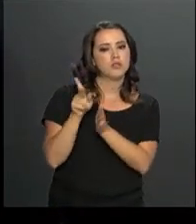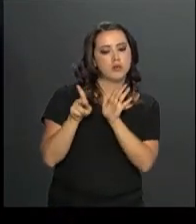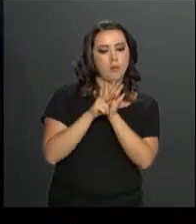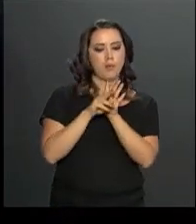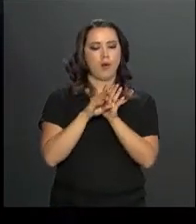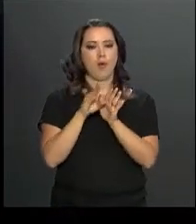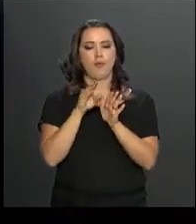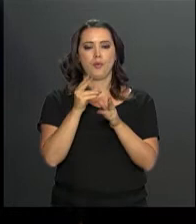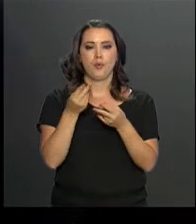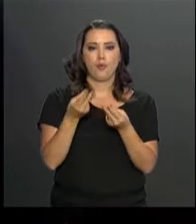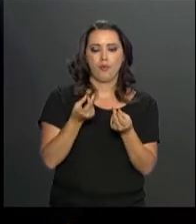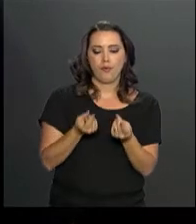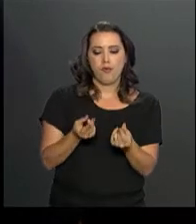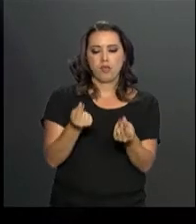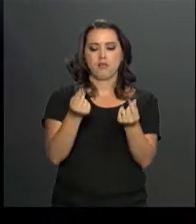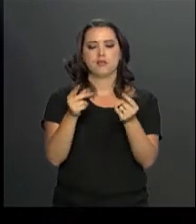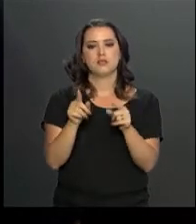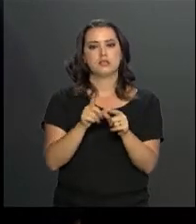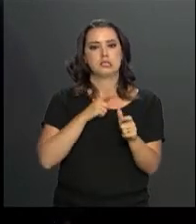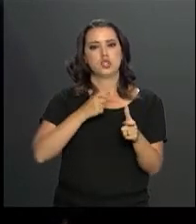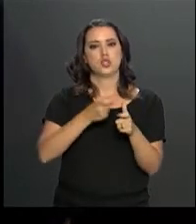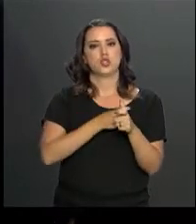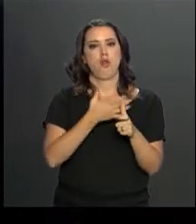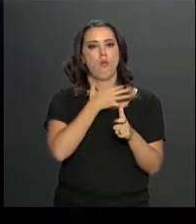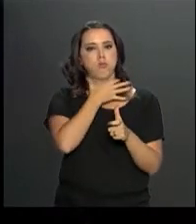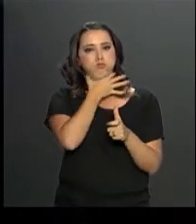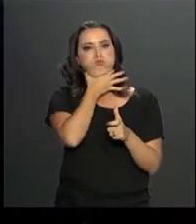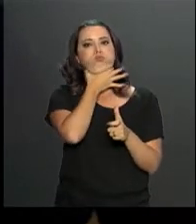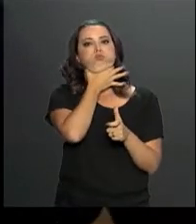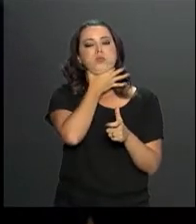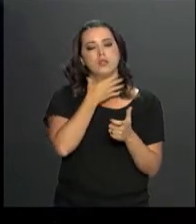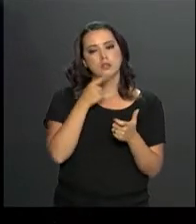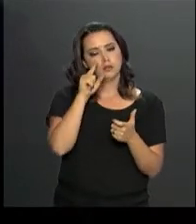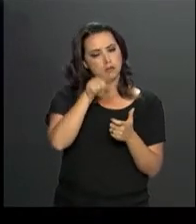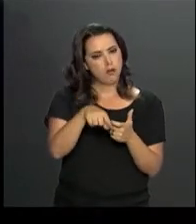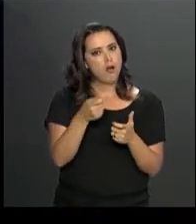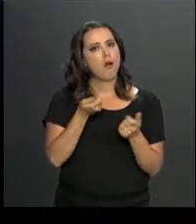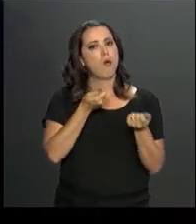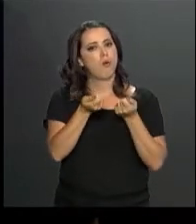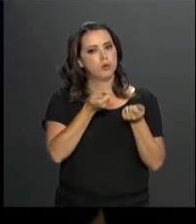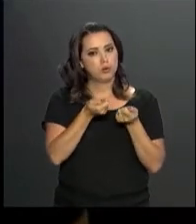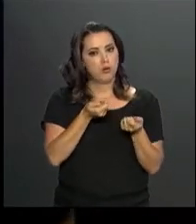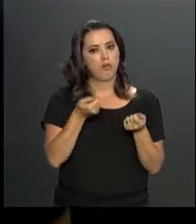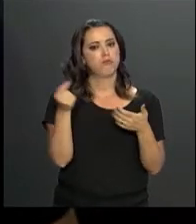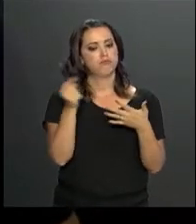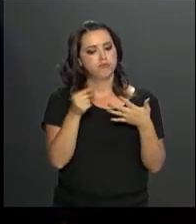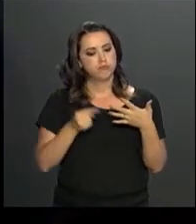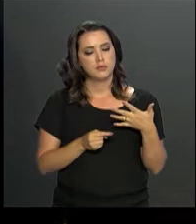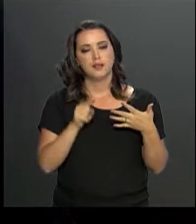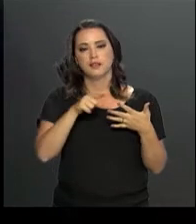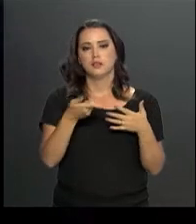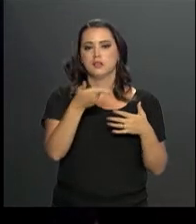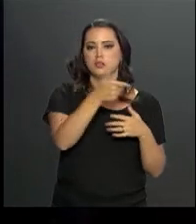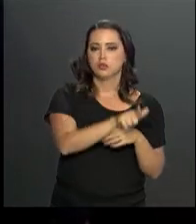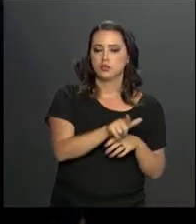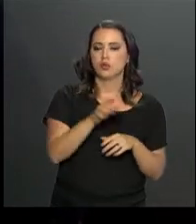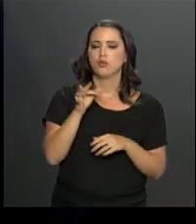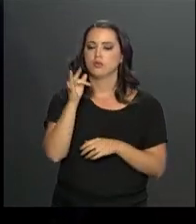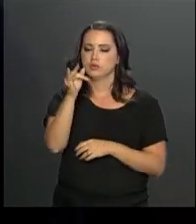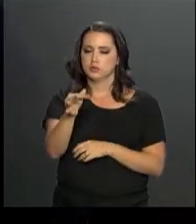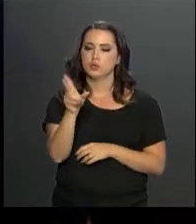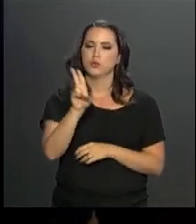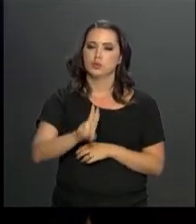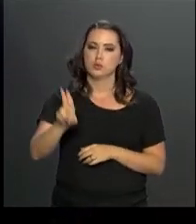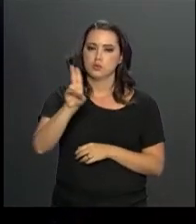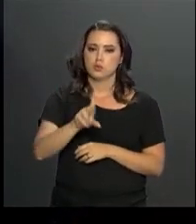situação financeira dela que está levando ela o endividamento ao uso do crédito rotativo corrigir esses pontos e assim voltar a usar seja o cartão